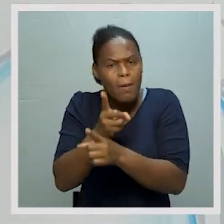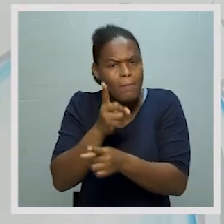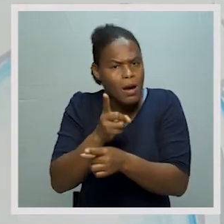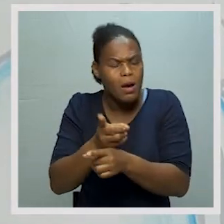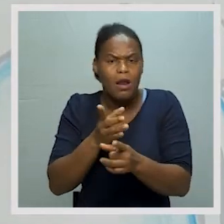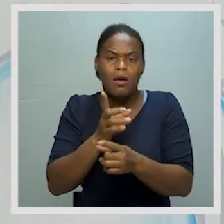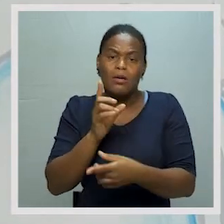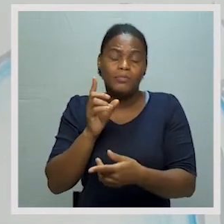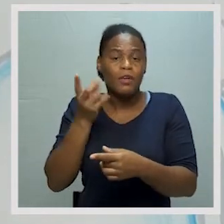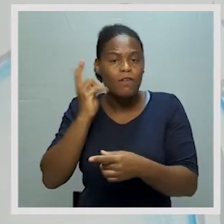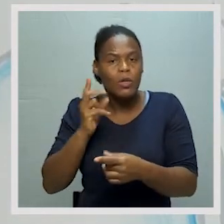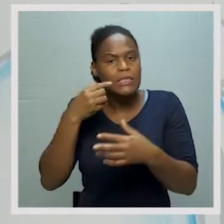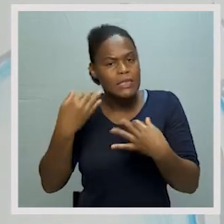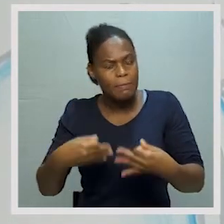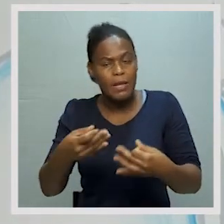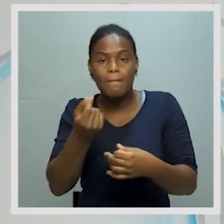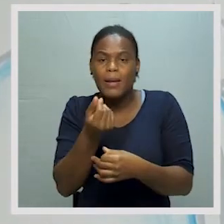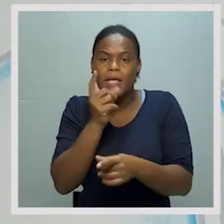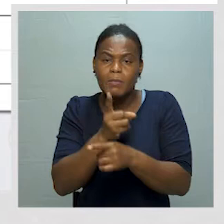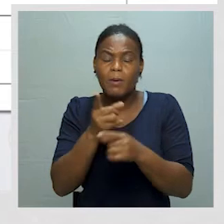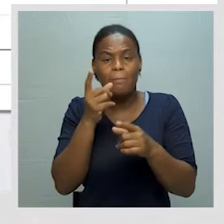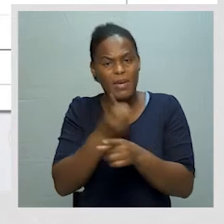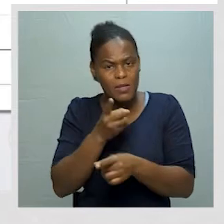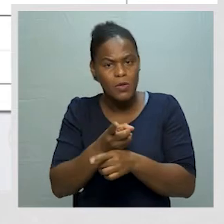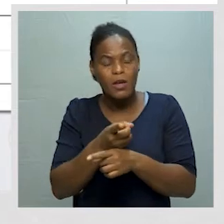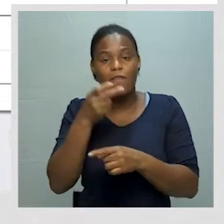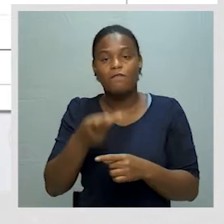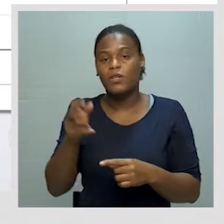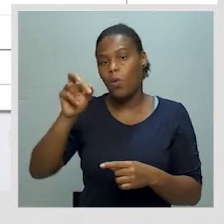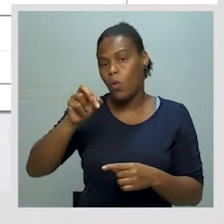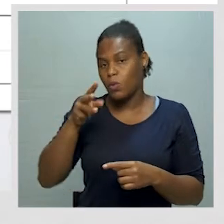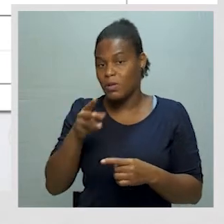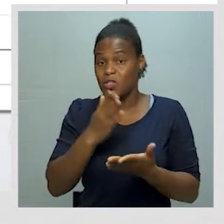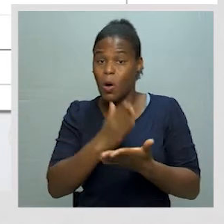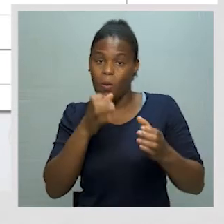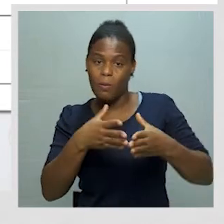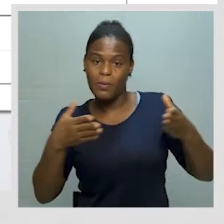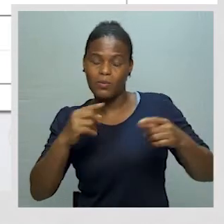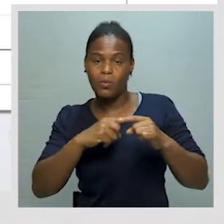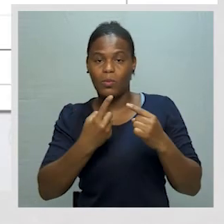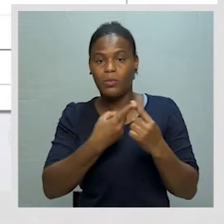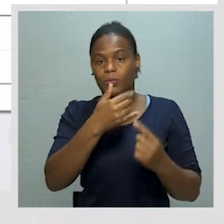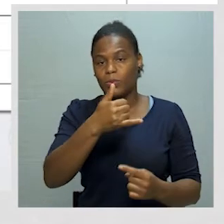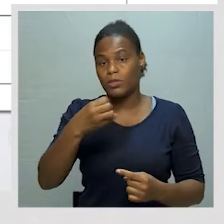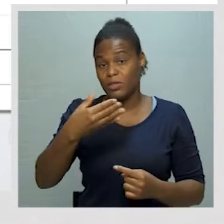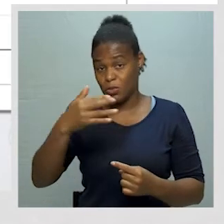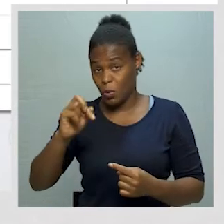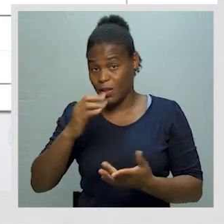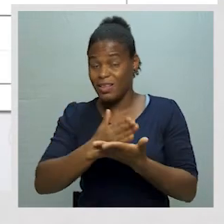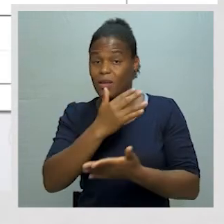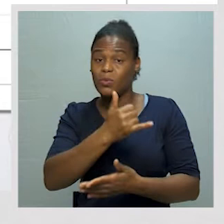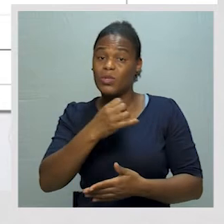sempre com o mesmo preço, fica 8.000. Só houve aumento de 2018 a 2019.